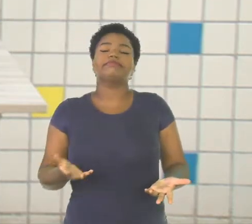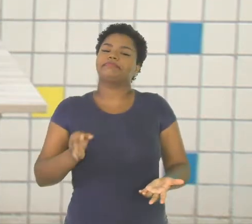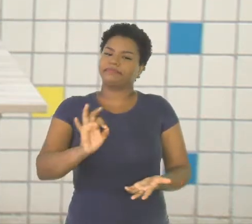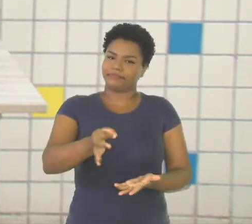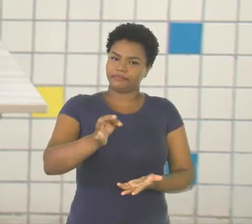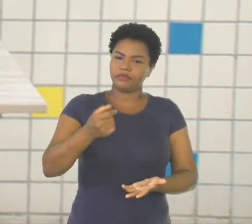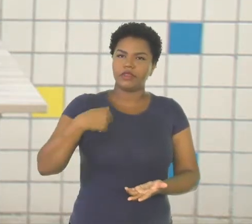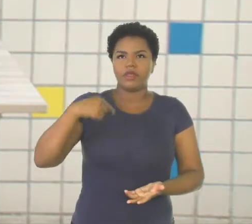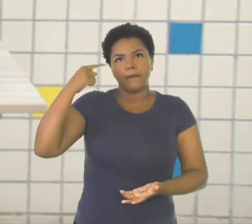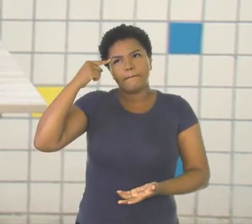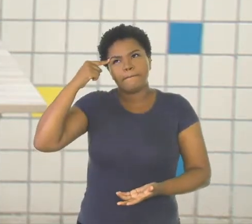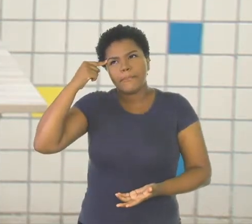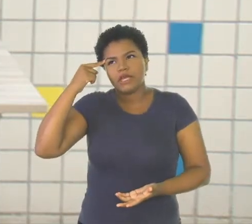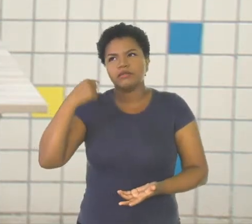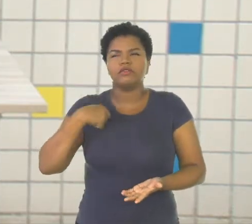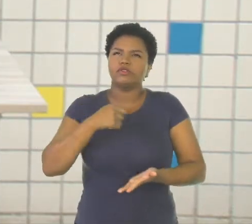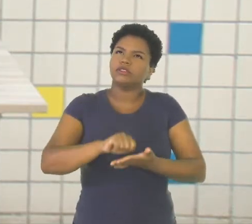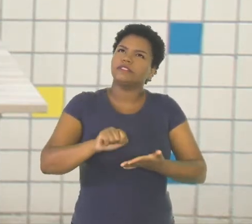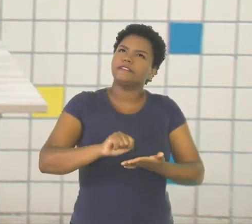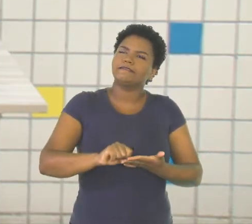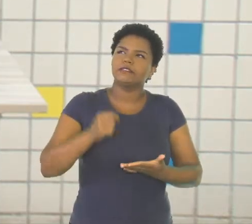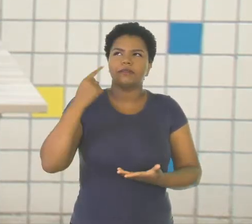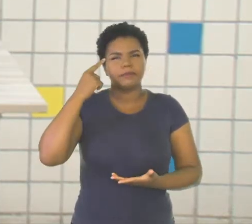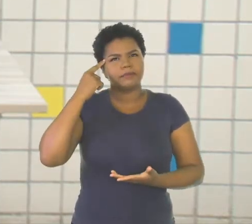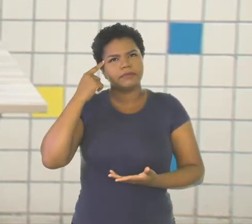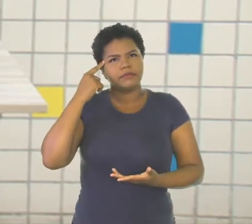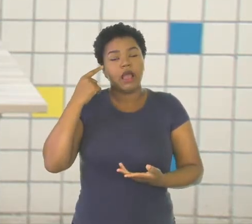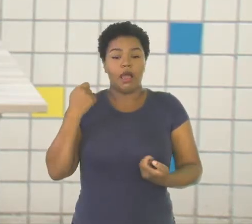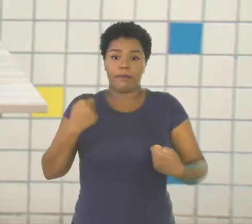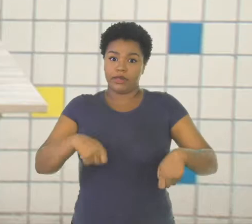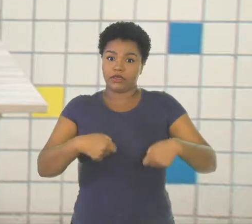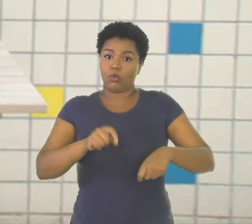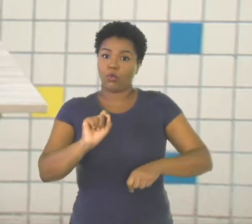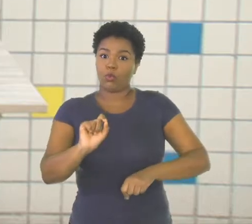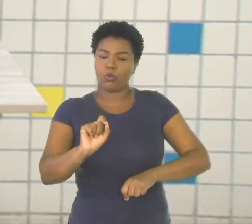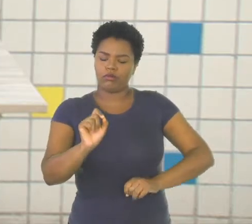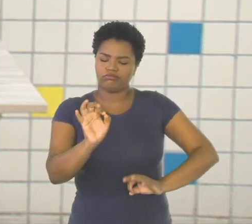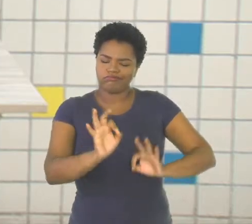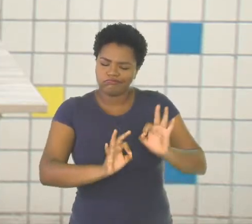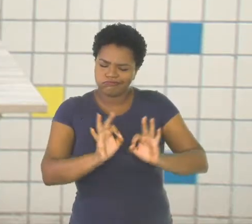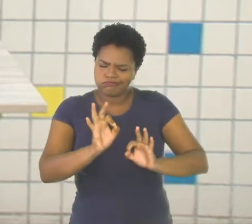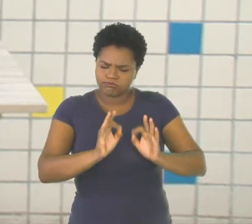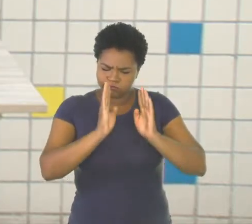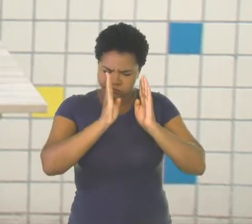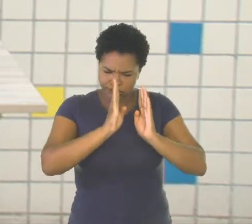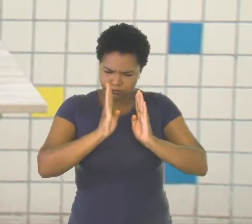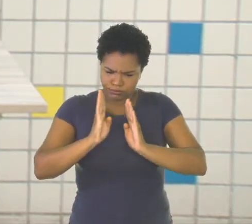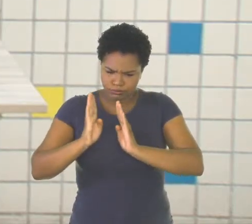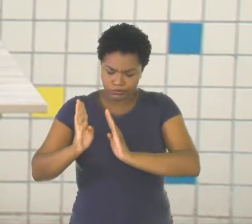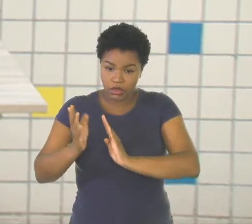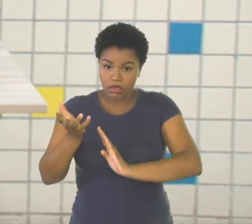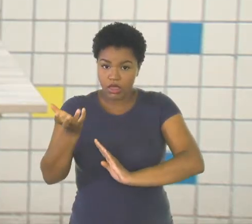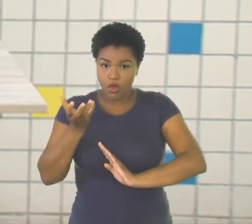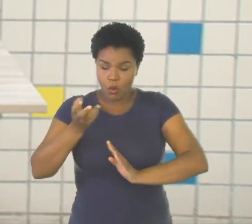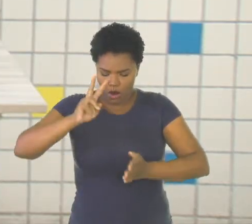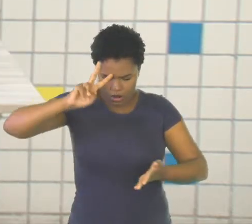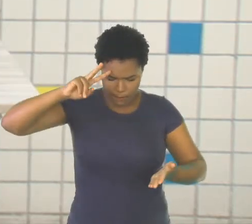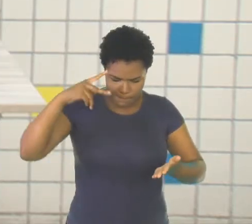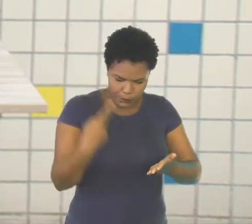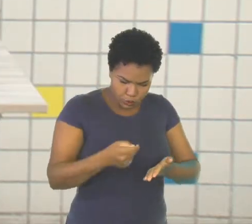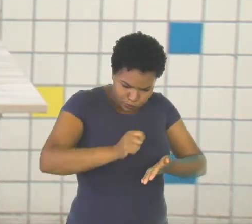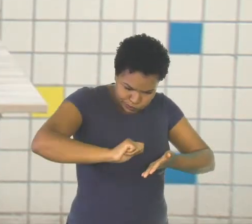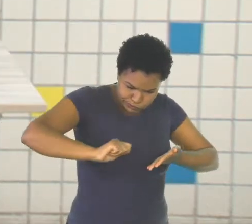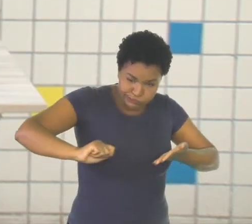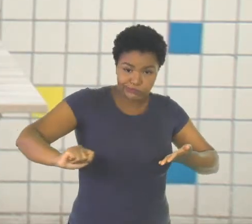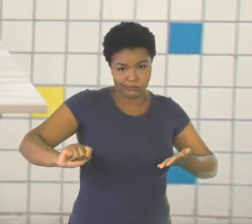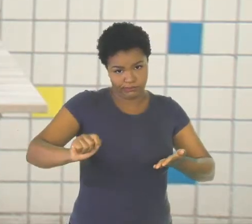eu penso no que eu vou escrever, eu preciso organizar na minha mente o que eu quero transcrever para